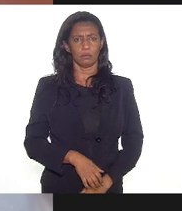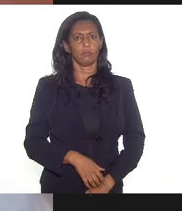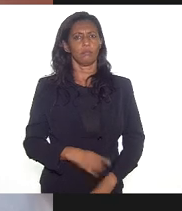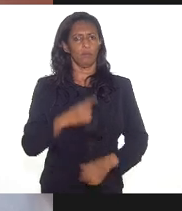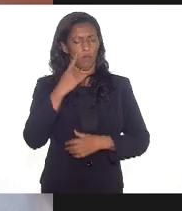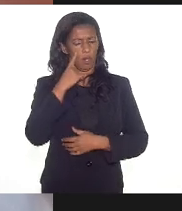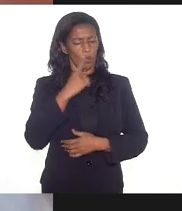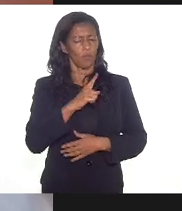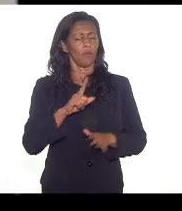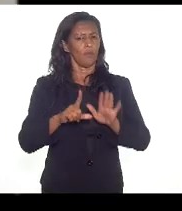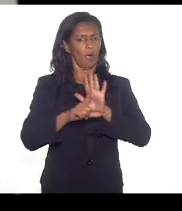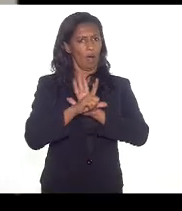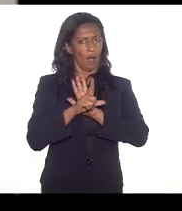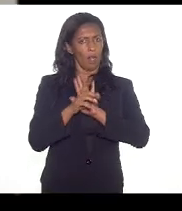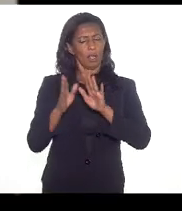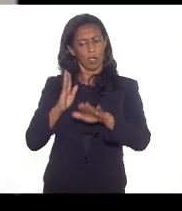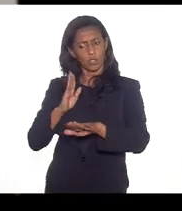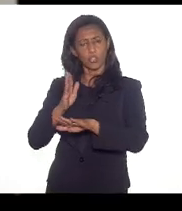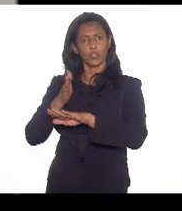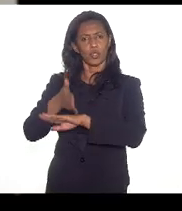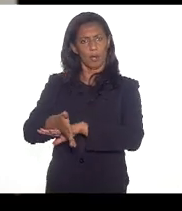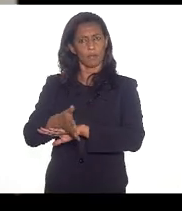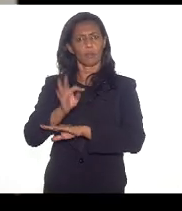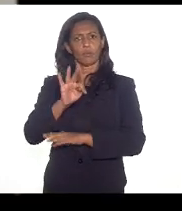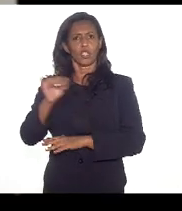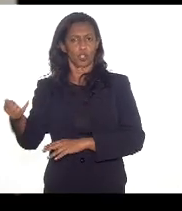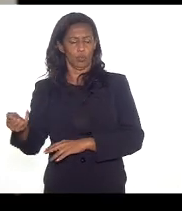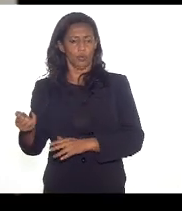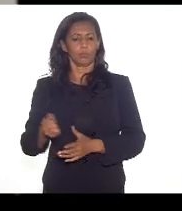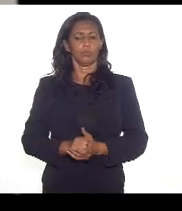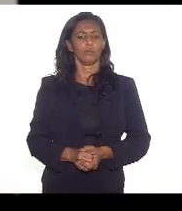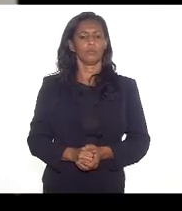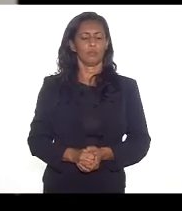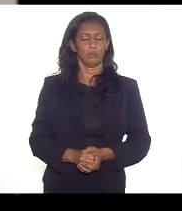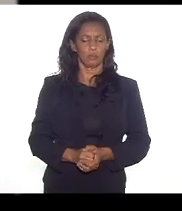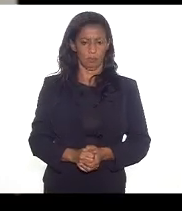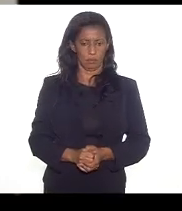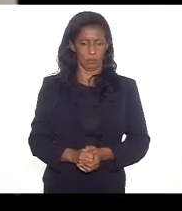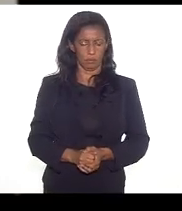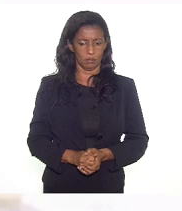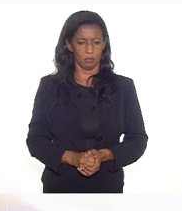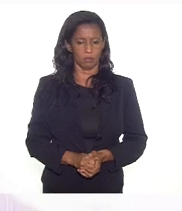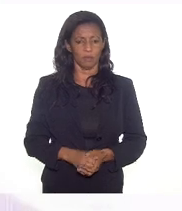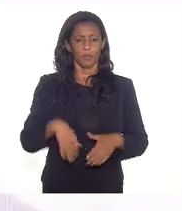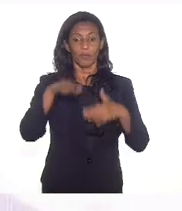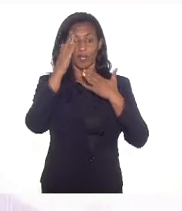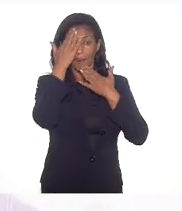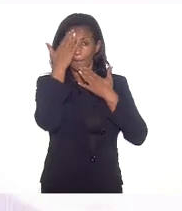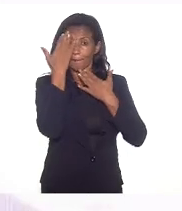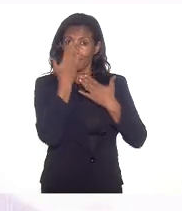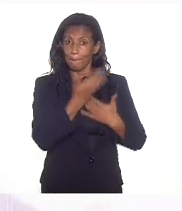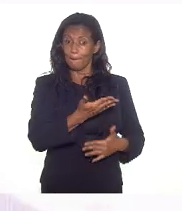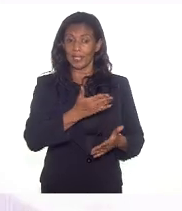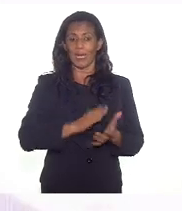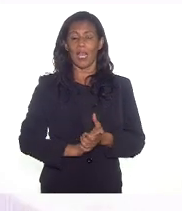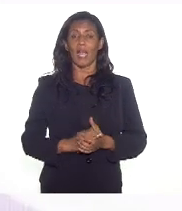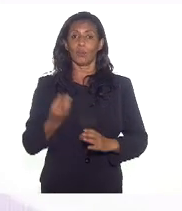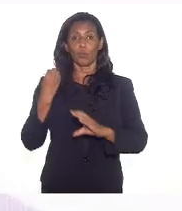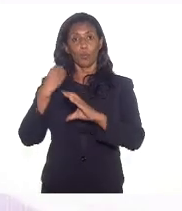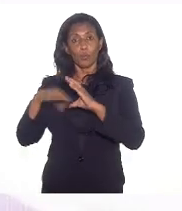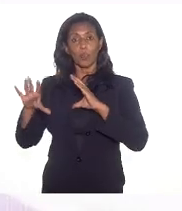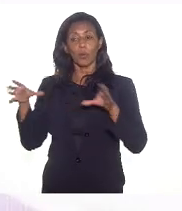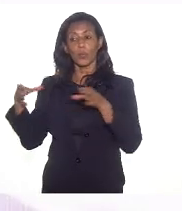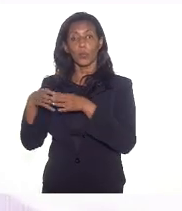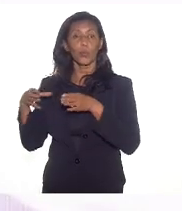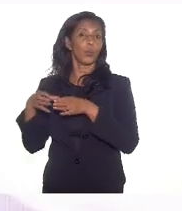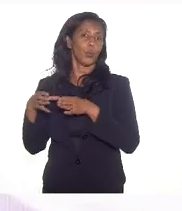leis existentes, a gente, qualquer coisa, a gente entra no TJ, pela Assembleia, tá? Obrigada, senhor presidente. Estou encaminhando para o grupo, tá? O